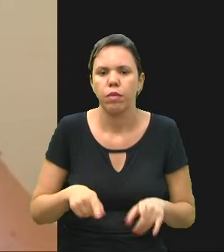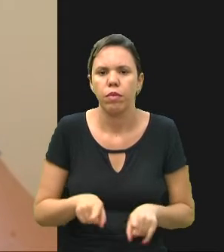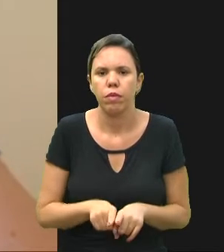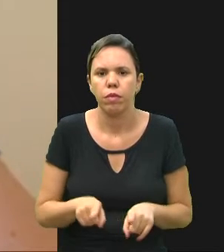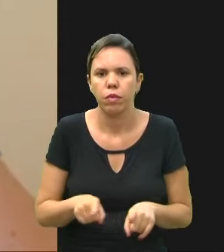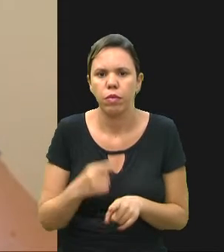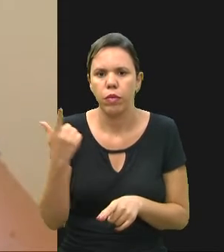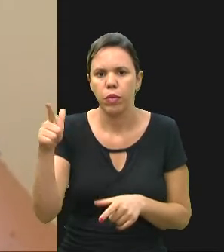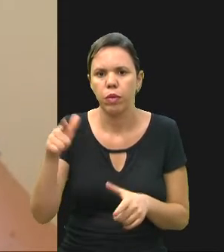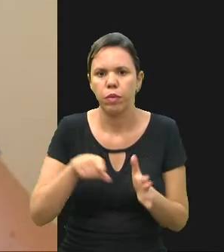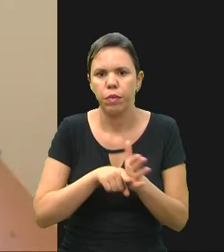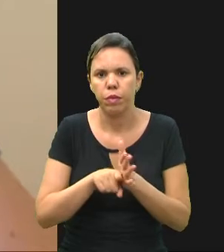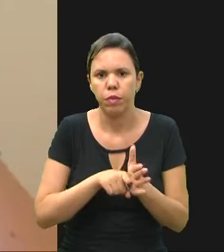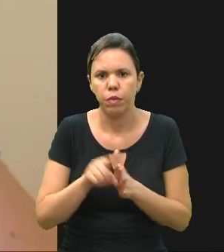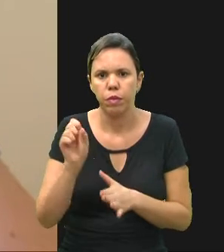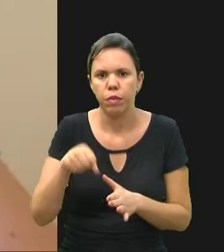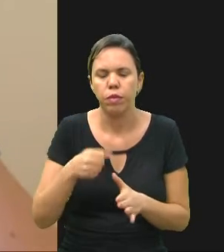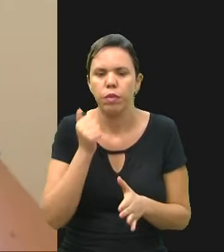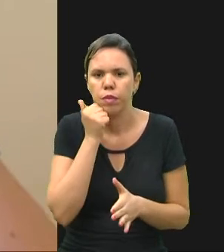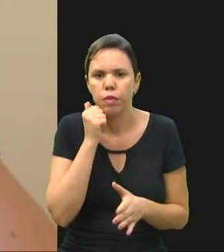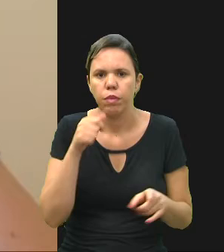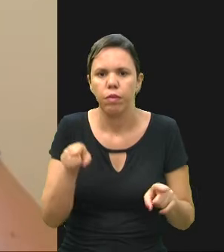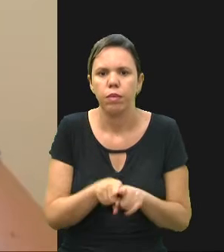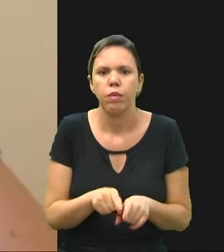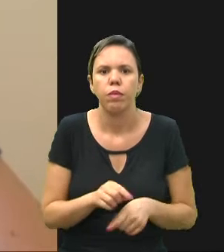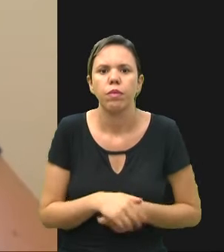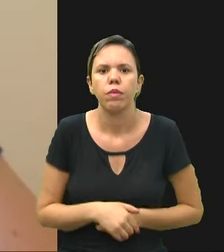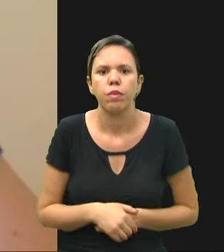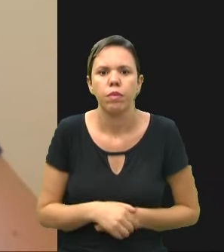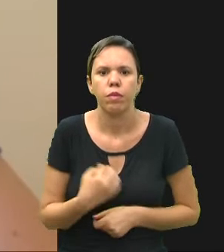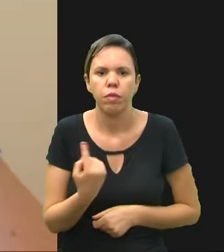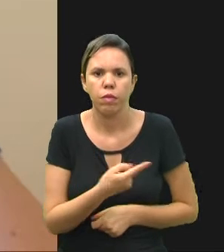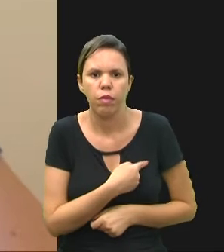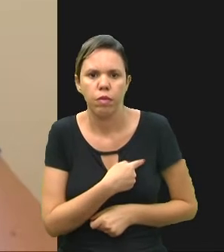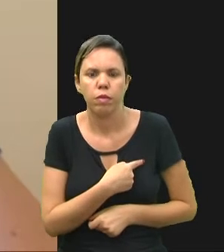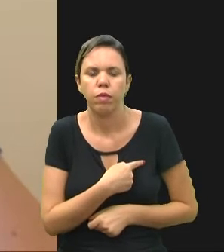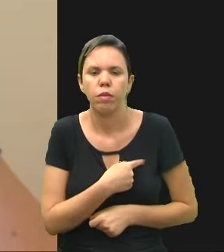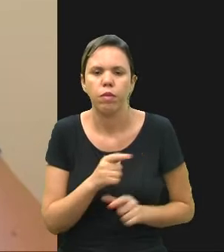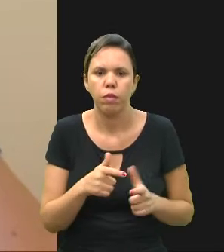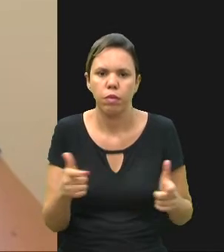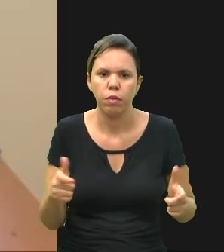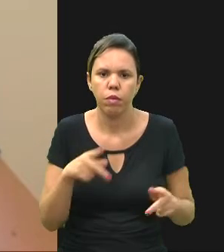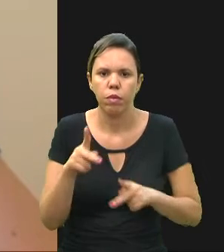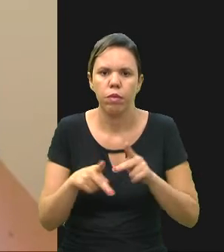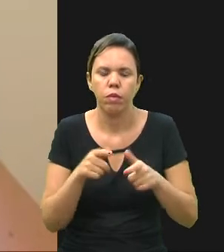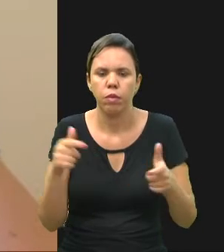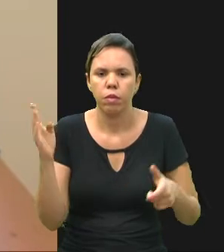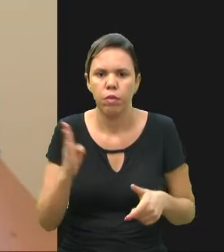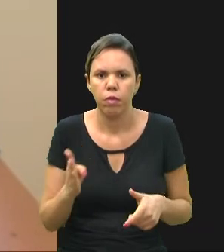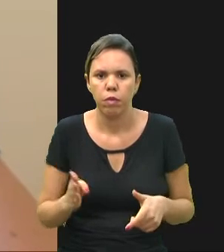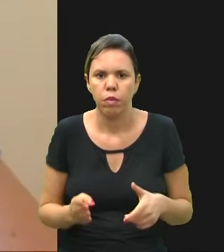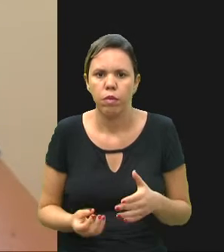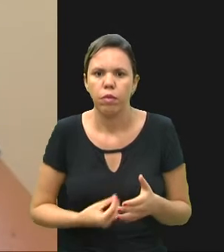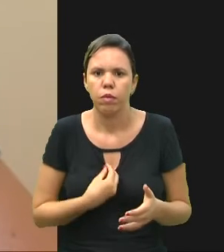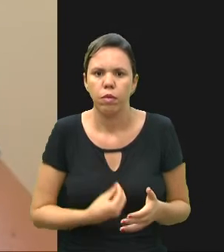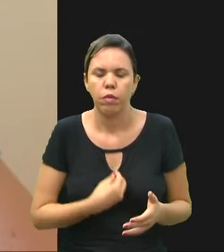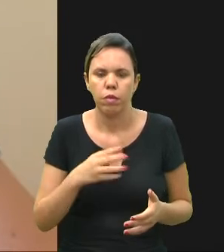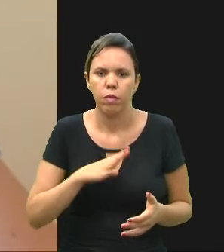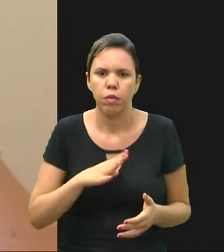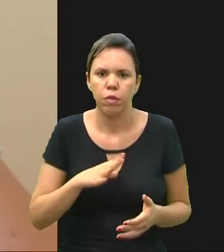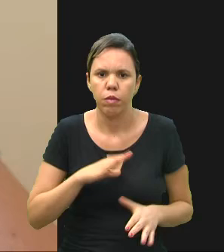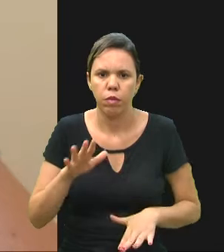desse relatório, como de outras pesquisas científicas também. Para nós, né, a maior parte da população brasileira que vive